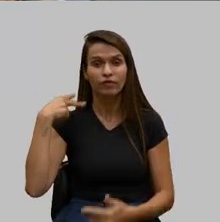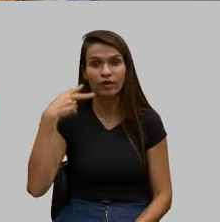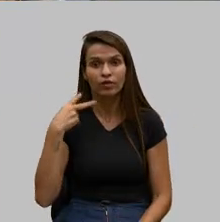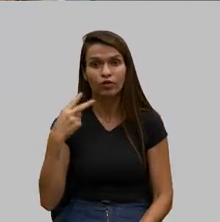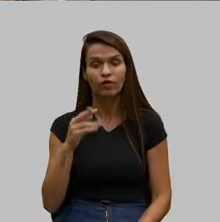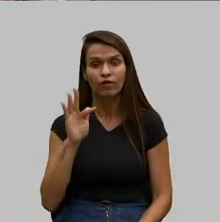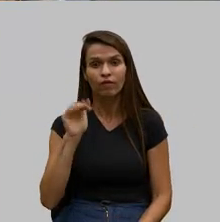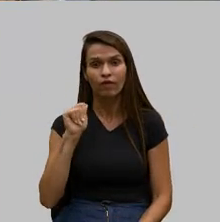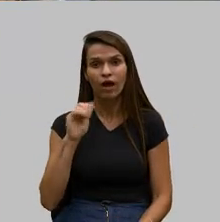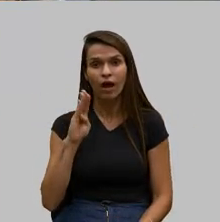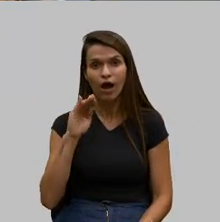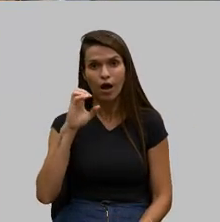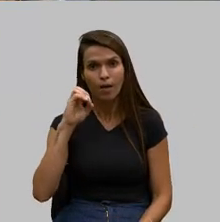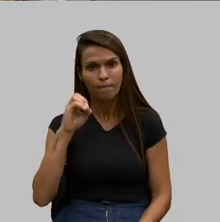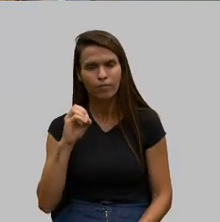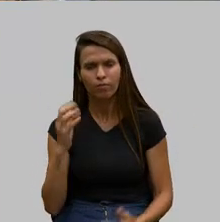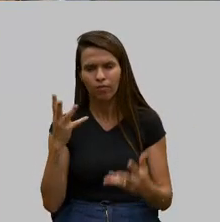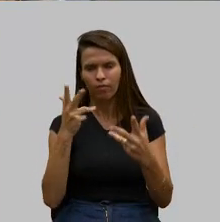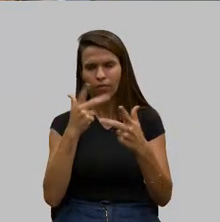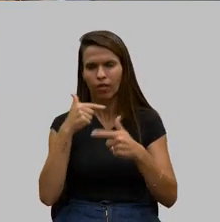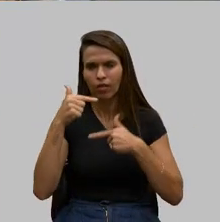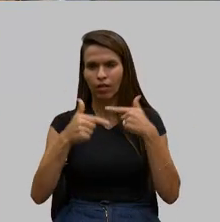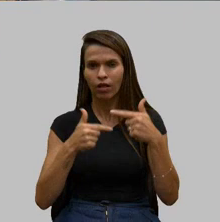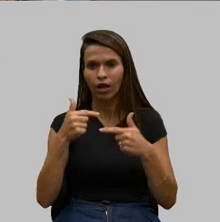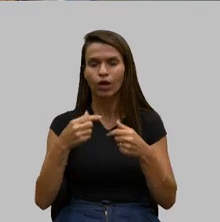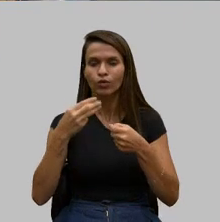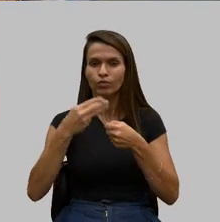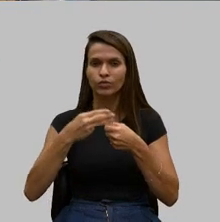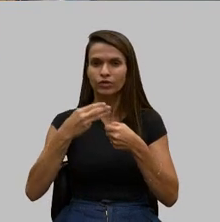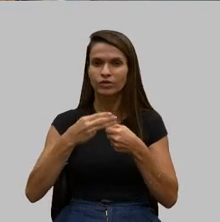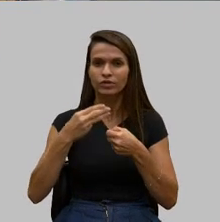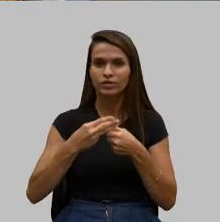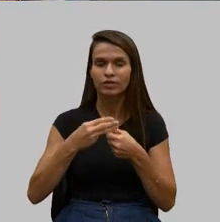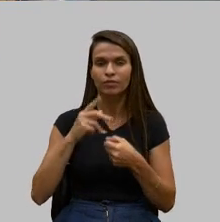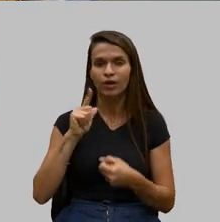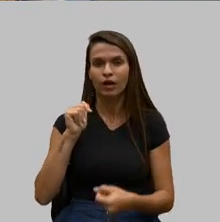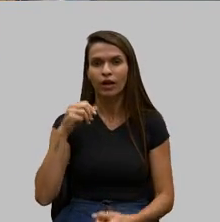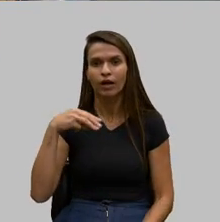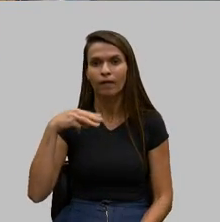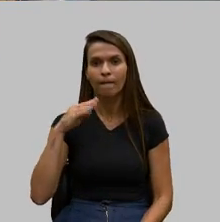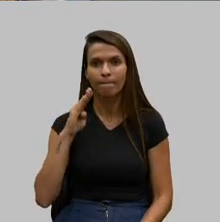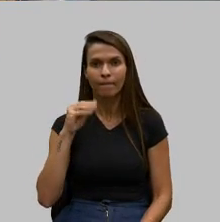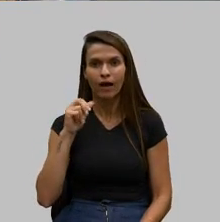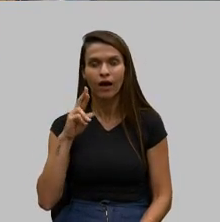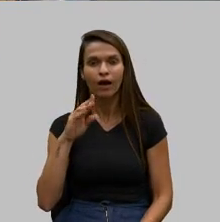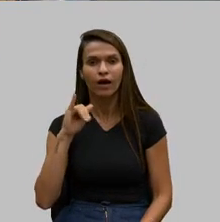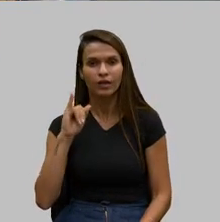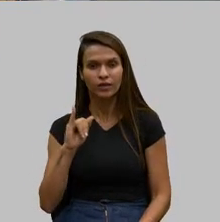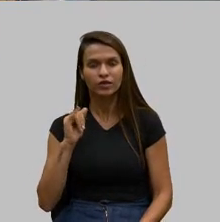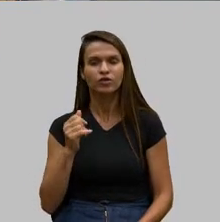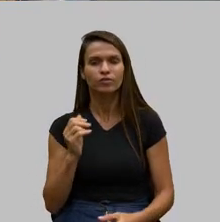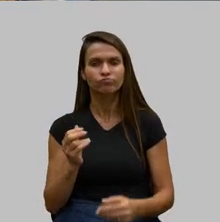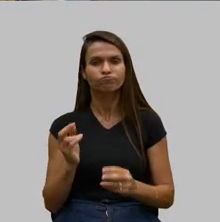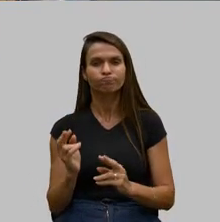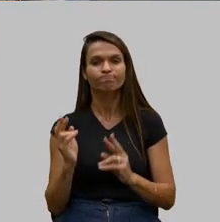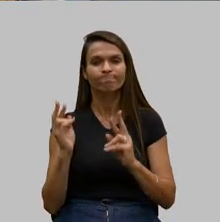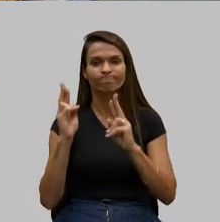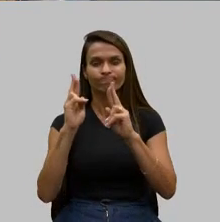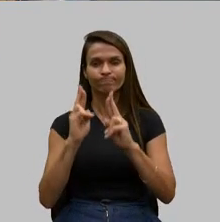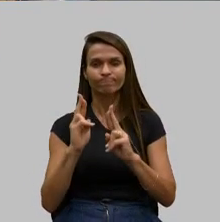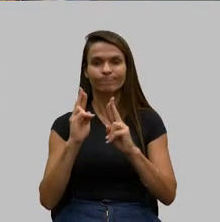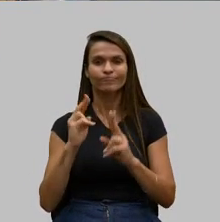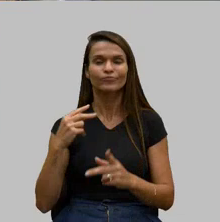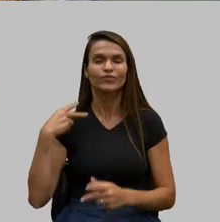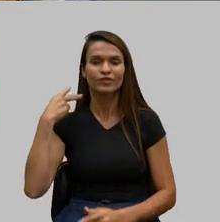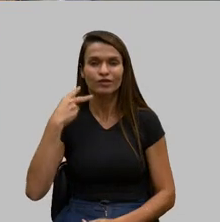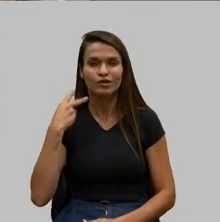belíssimo trabalho que o senhor desempenha no município de lambari como Vereador representando a causa das apaz do centro dia quero